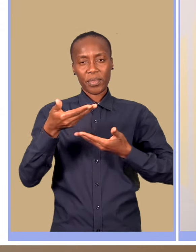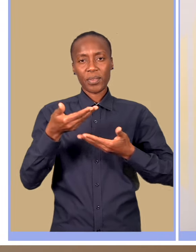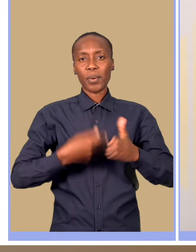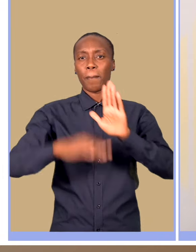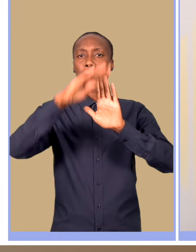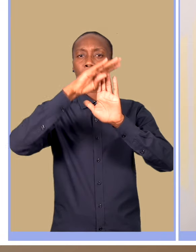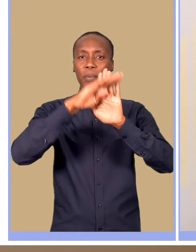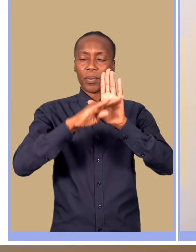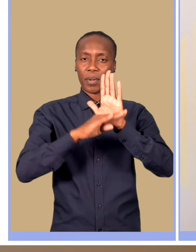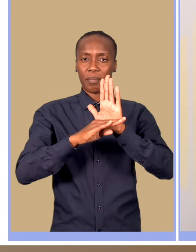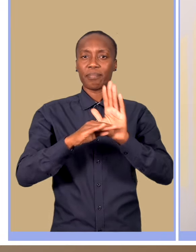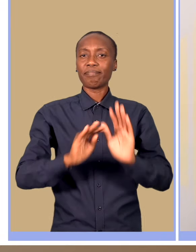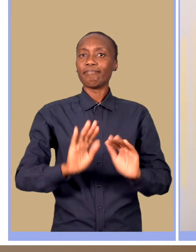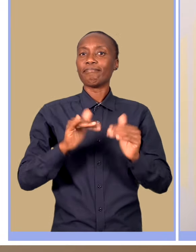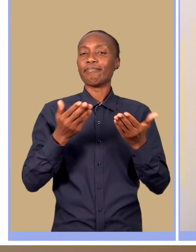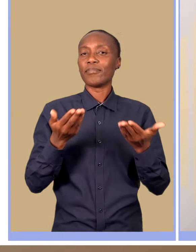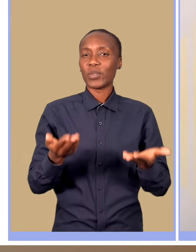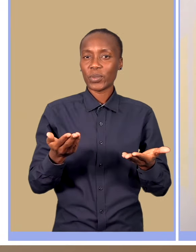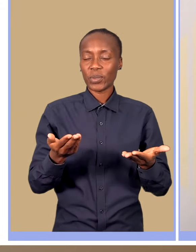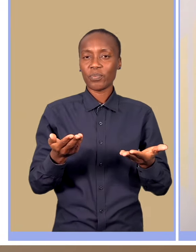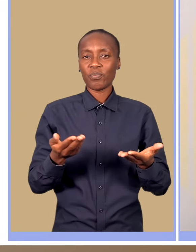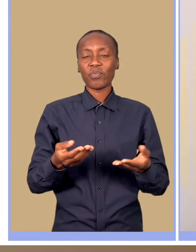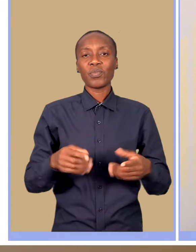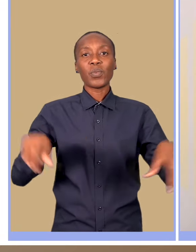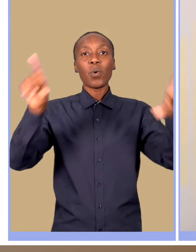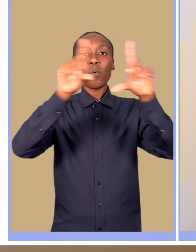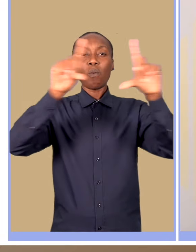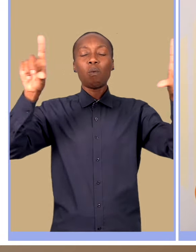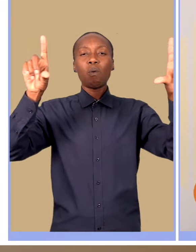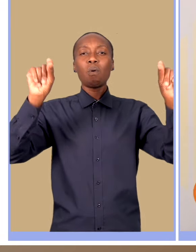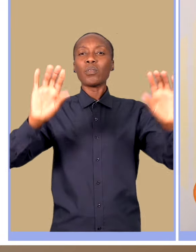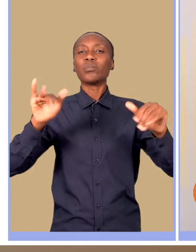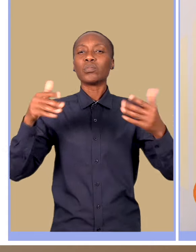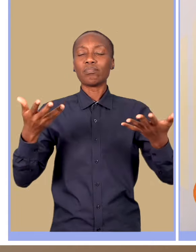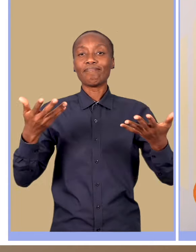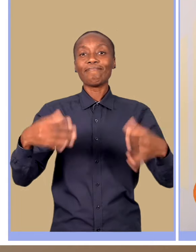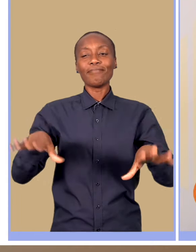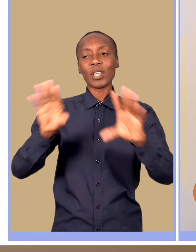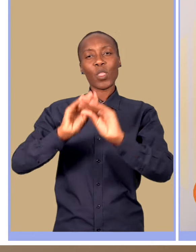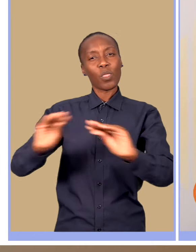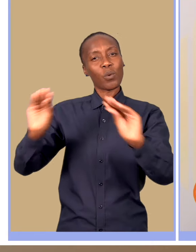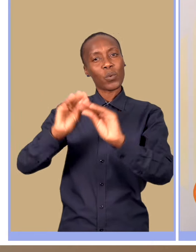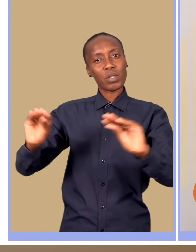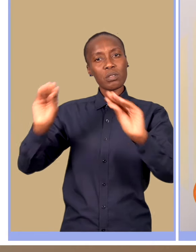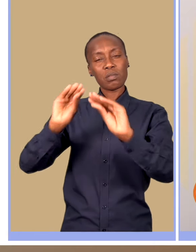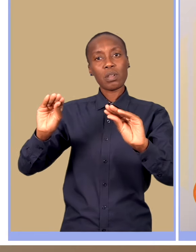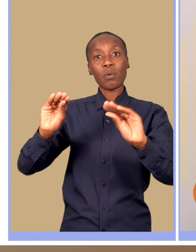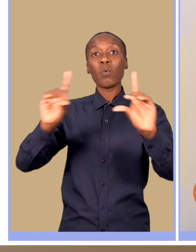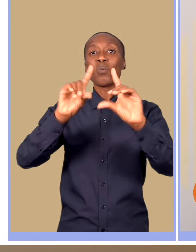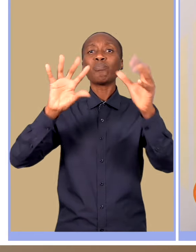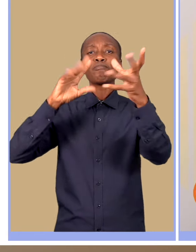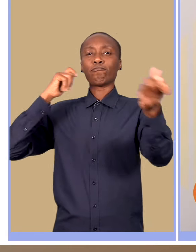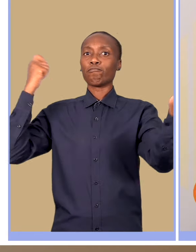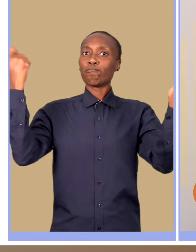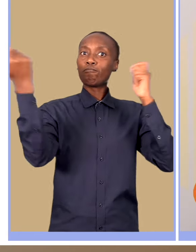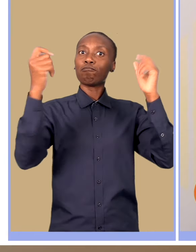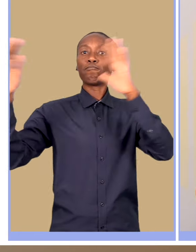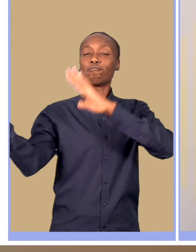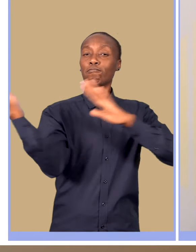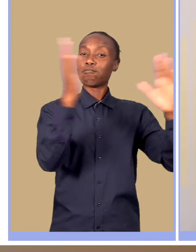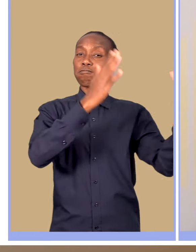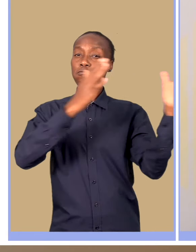Sejam bem-vindos a mais uma edição de podcast. Hoje vamos falar sobre o ensino das mudanças